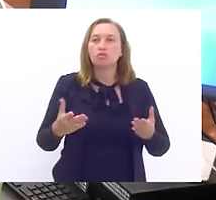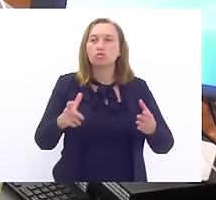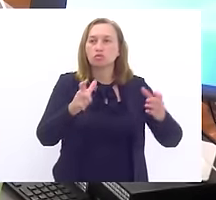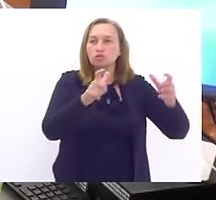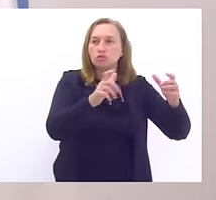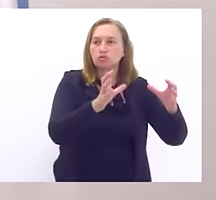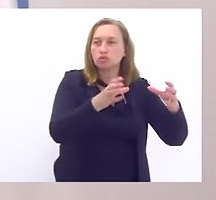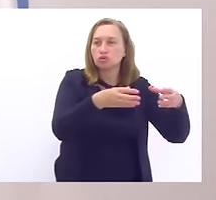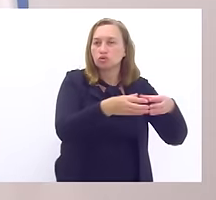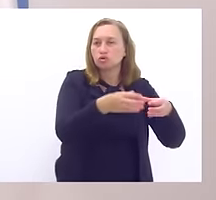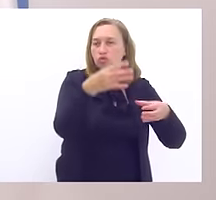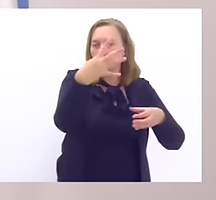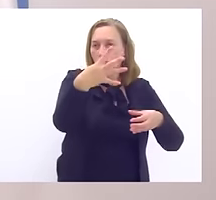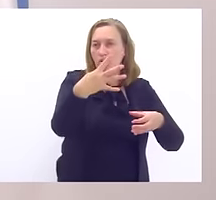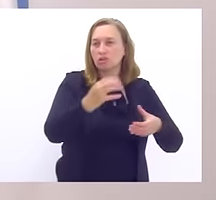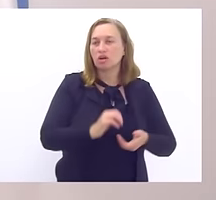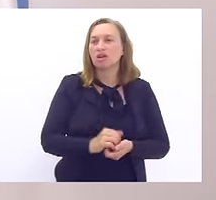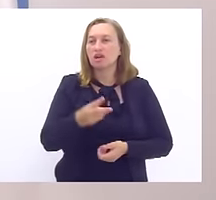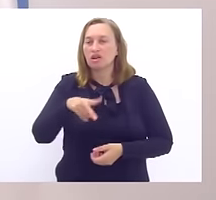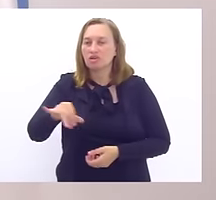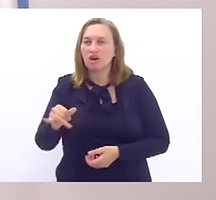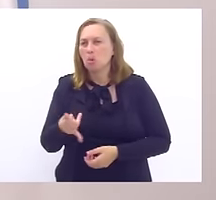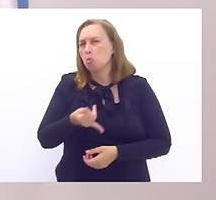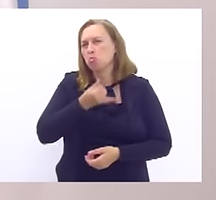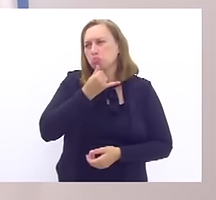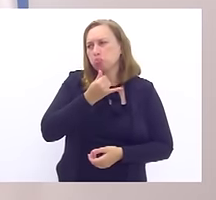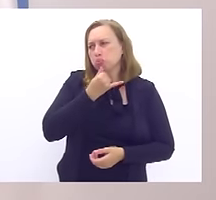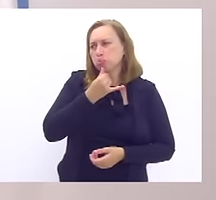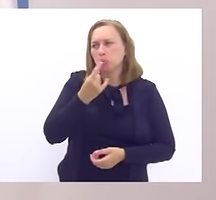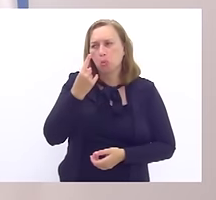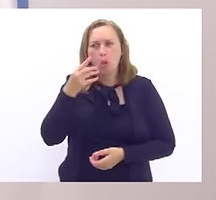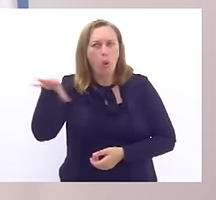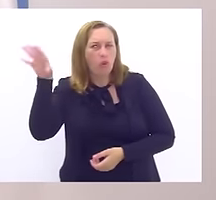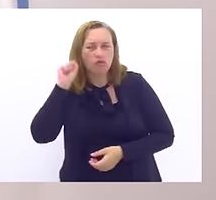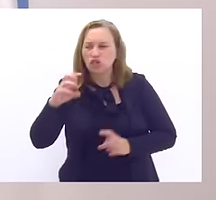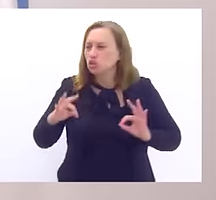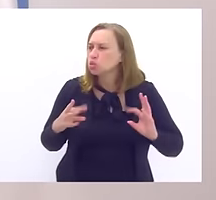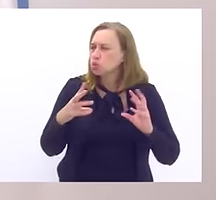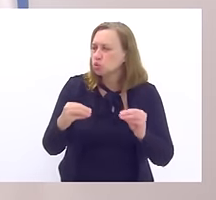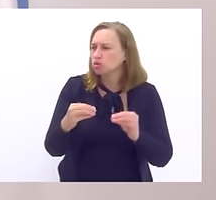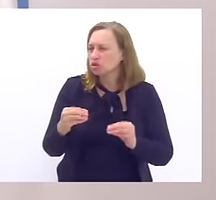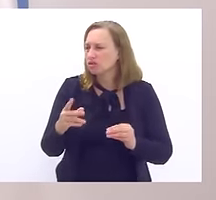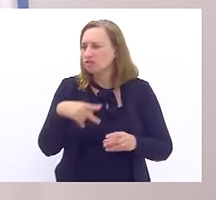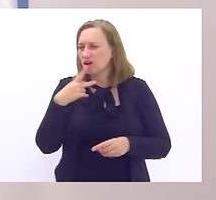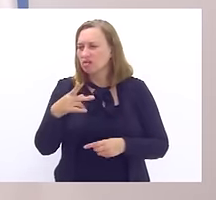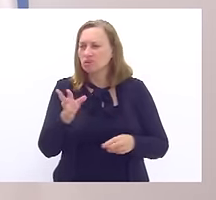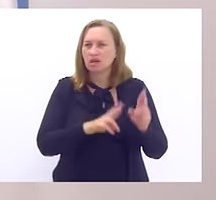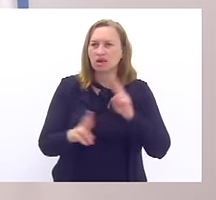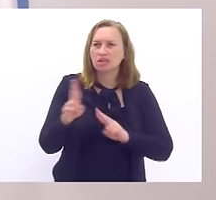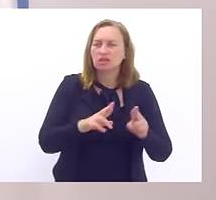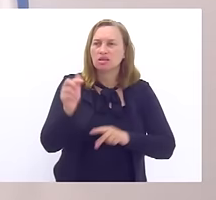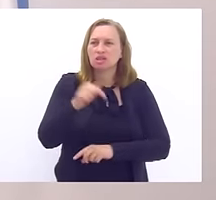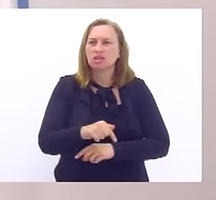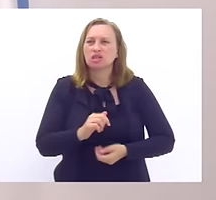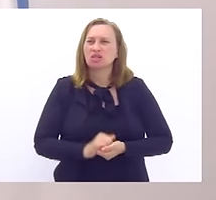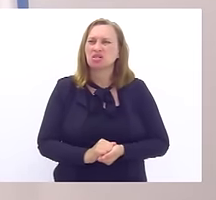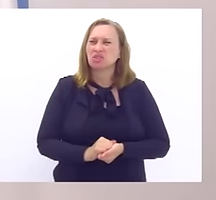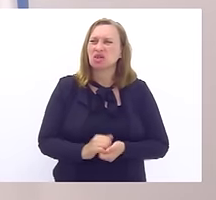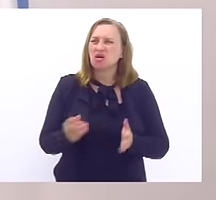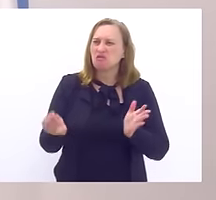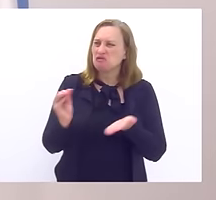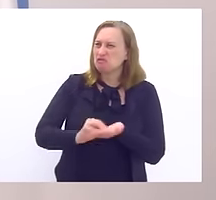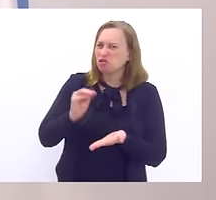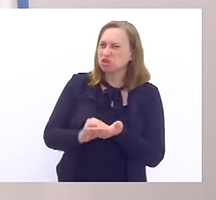uma boa assim é muito triste ouvir tudo que a gente ouviu em relação ao do neto para gente é uma demonstração de